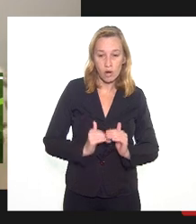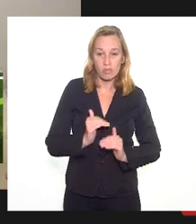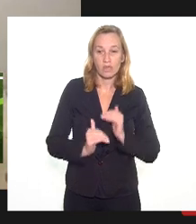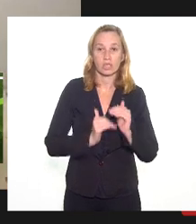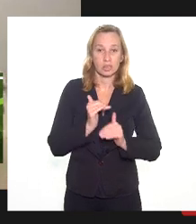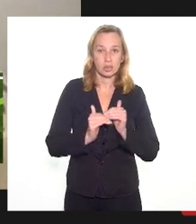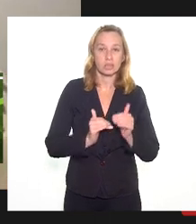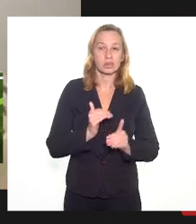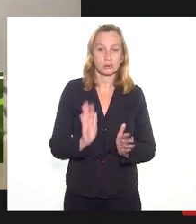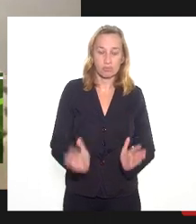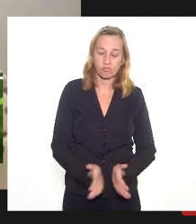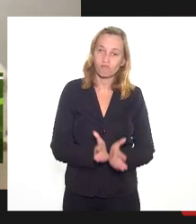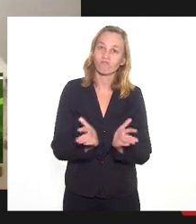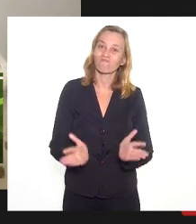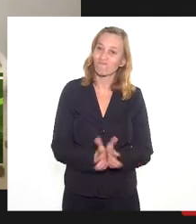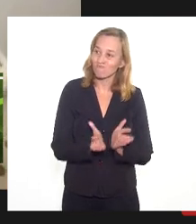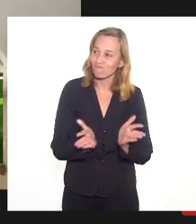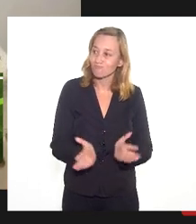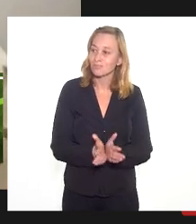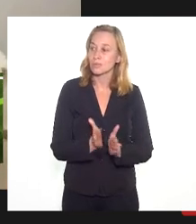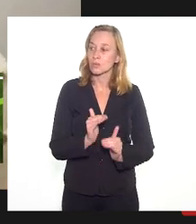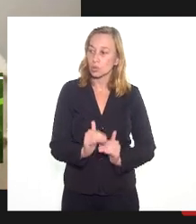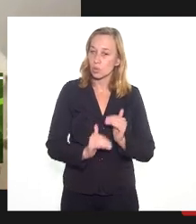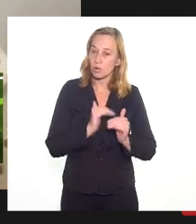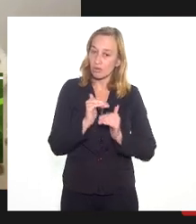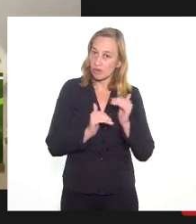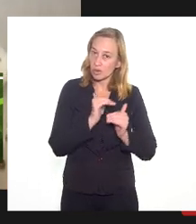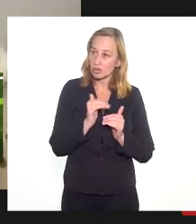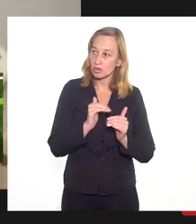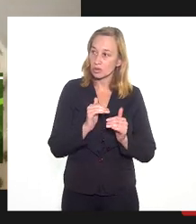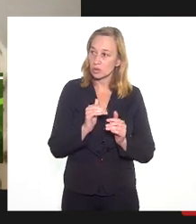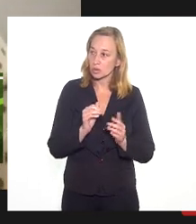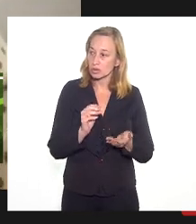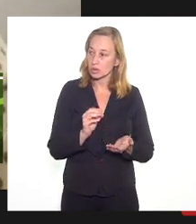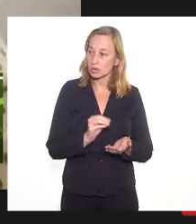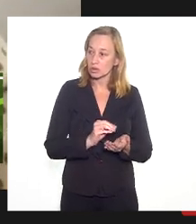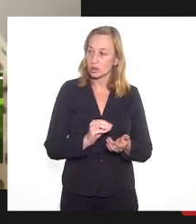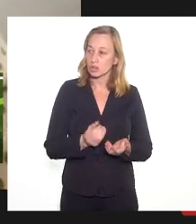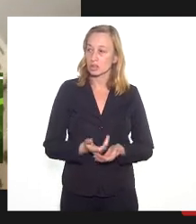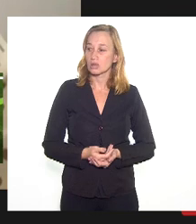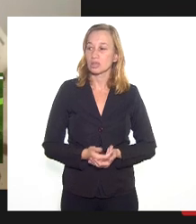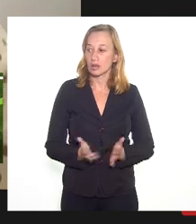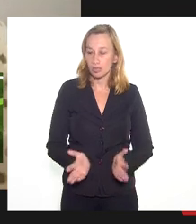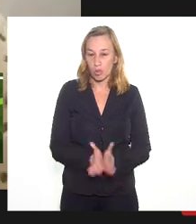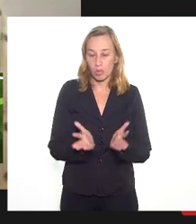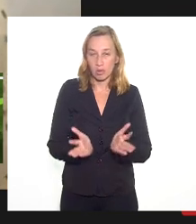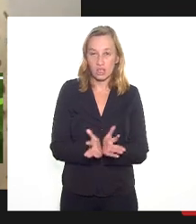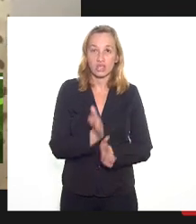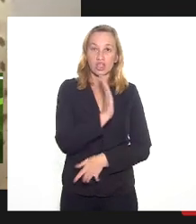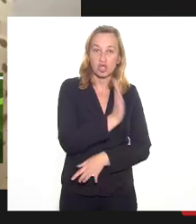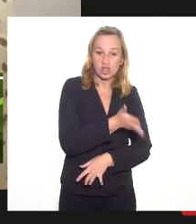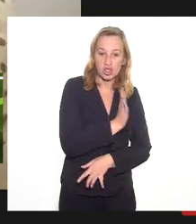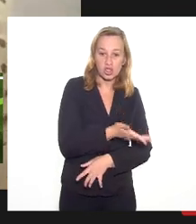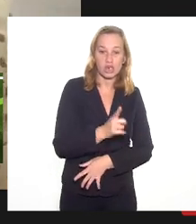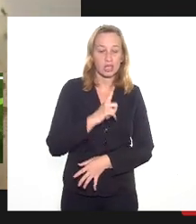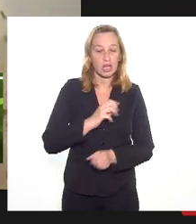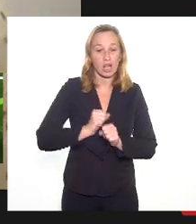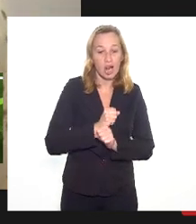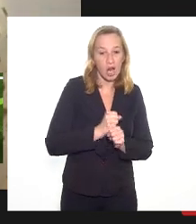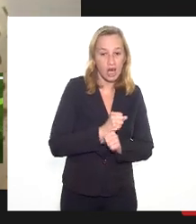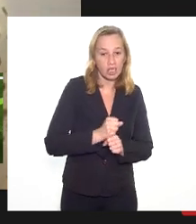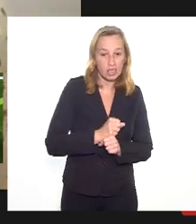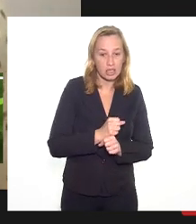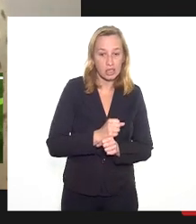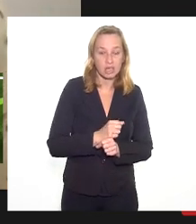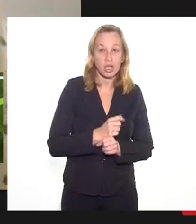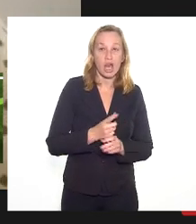da miserabilidade, o avanço do abismo social também, que já existia antes da pandemia, mas